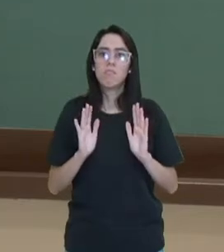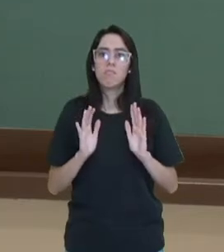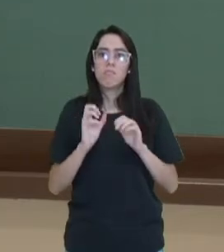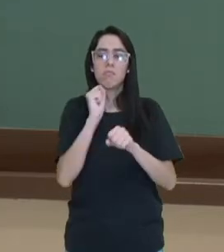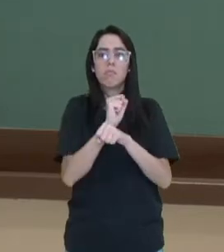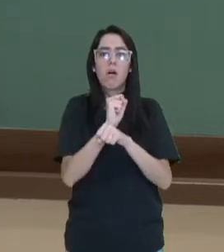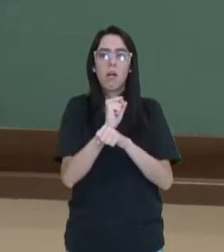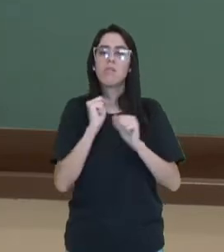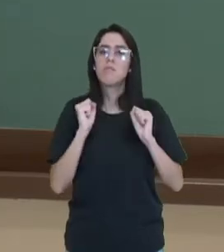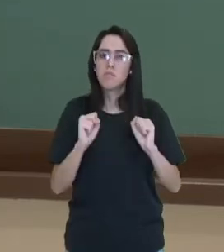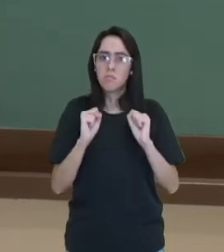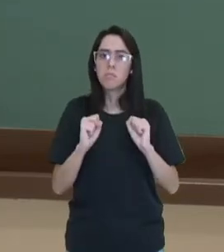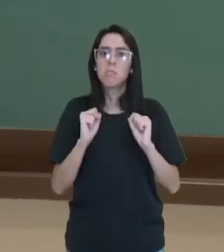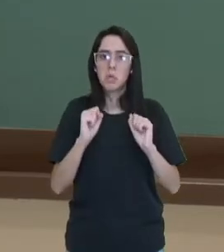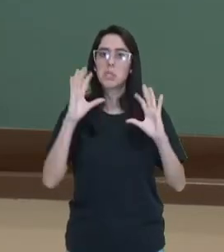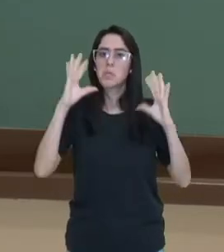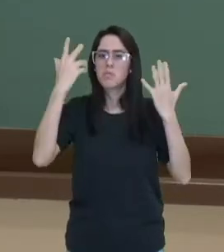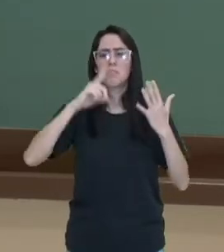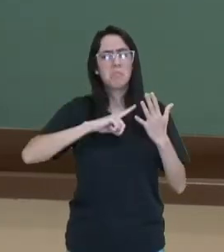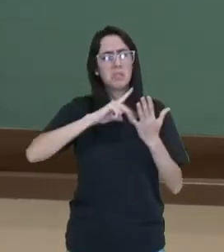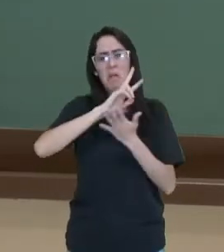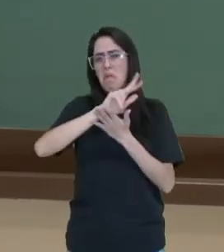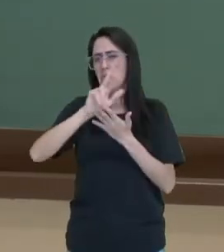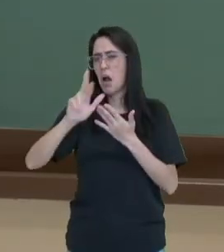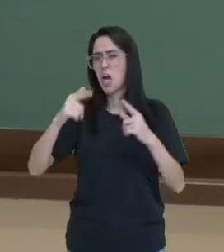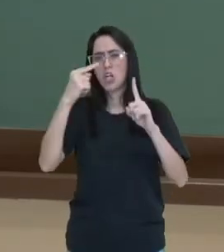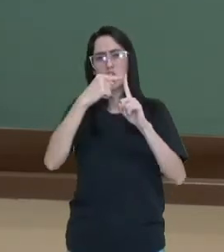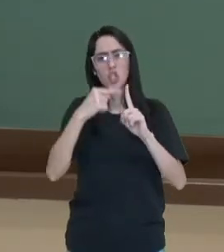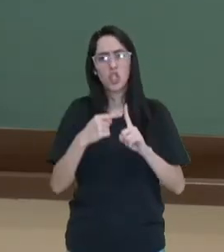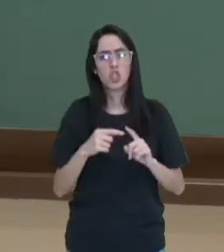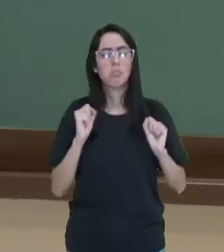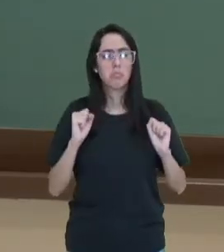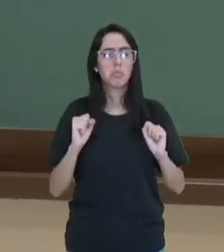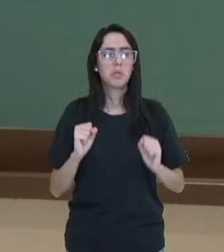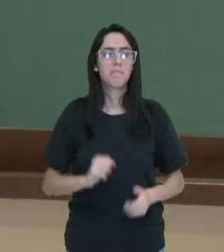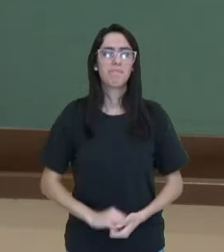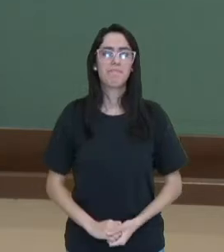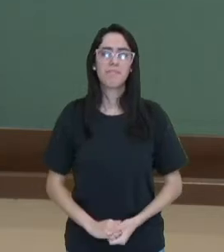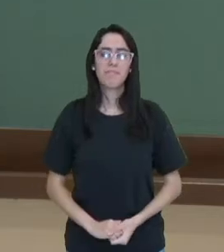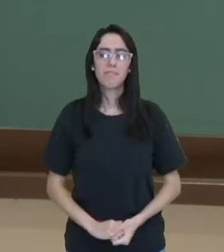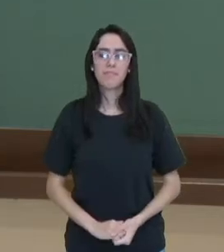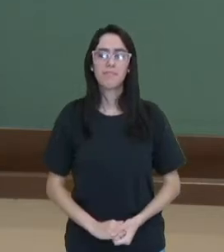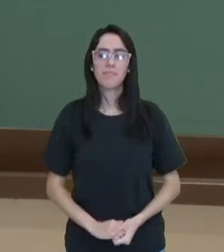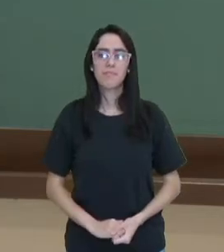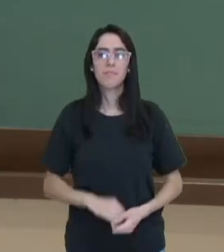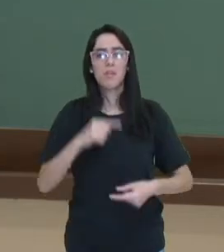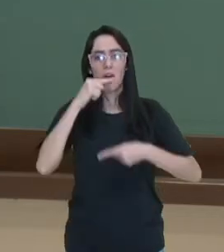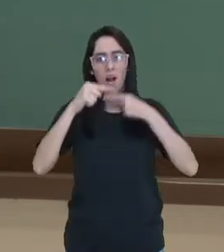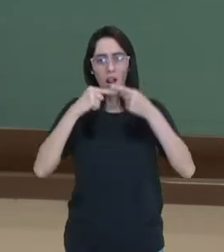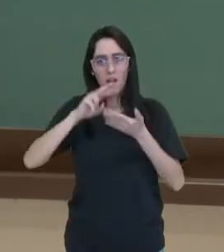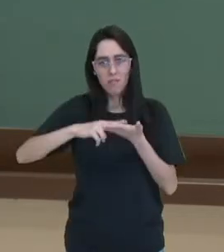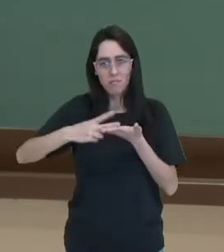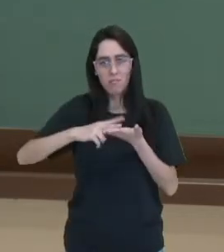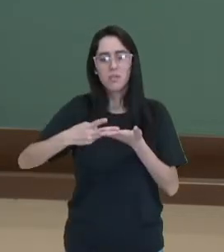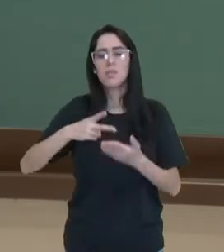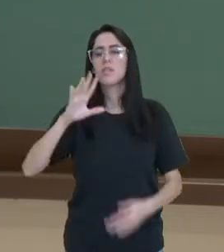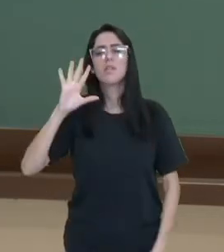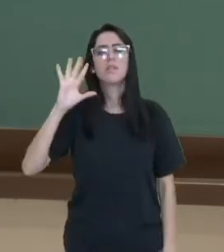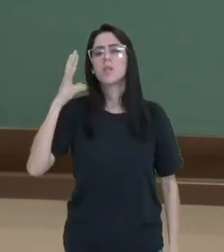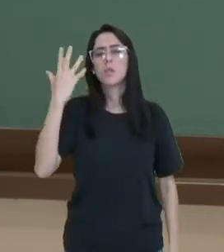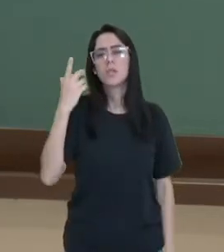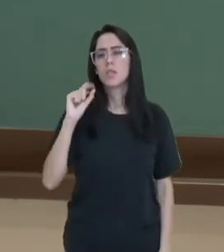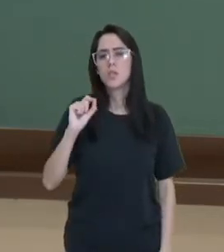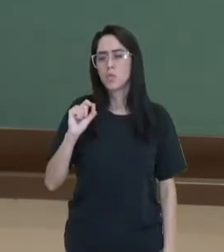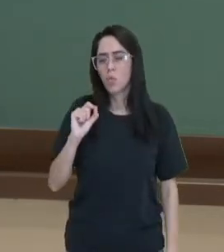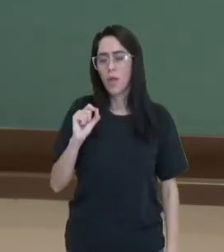ar durante um tempo. Então, existem vários tipos de ataques epiléticos. O ataque epilético, quando acontece,